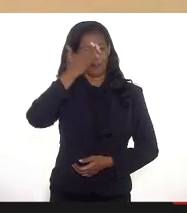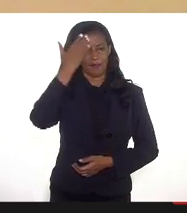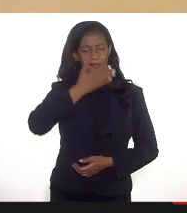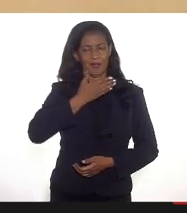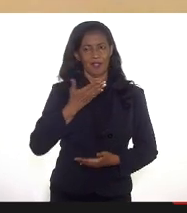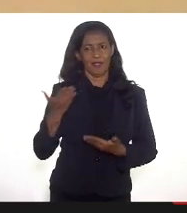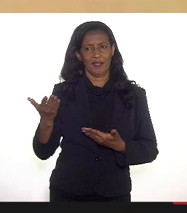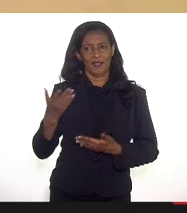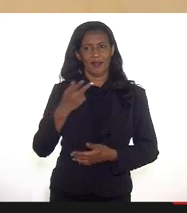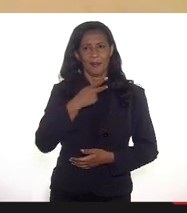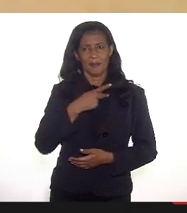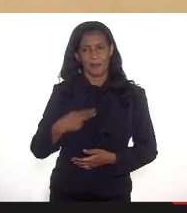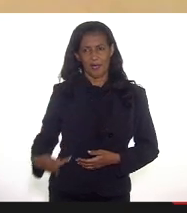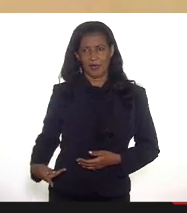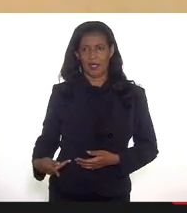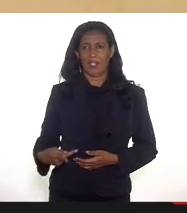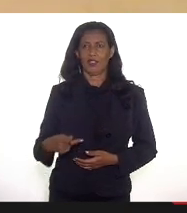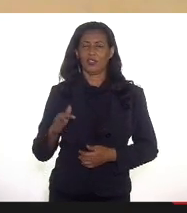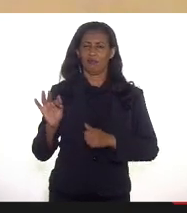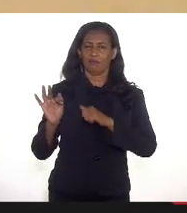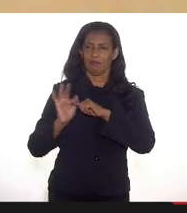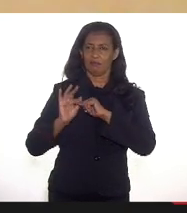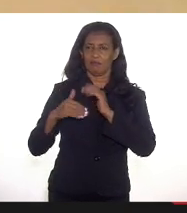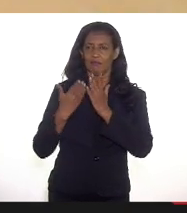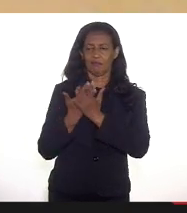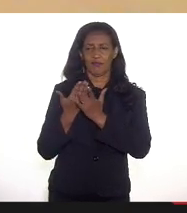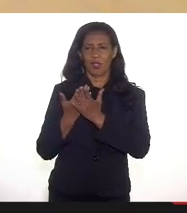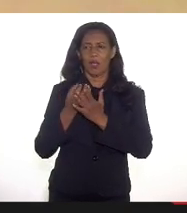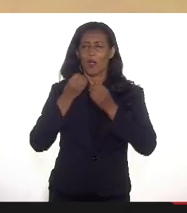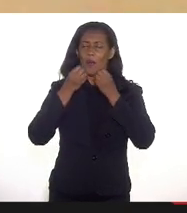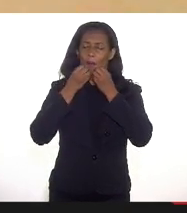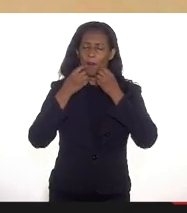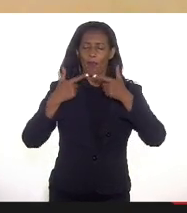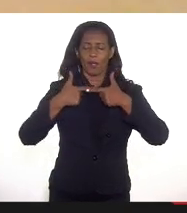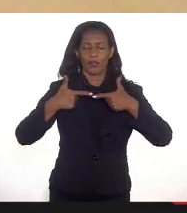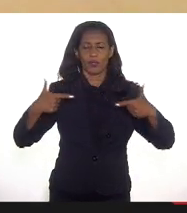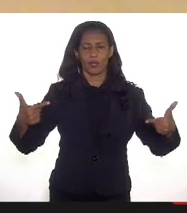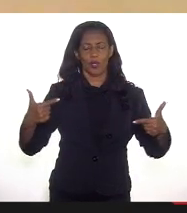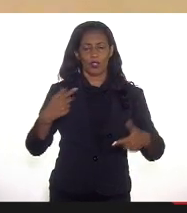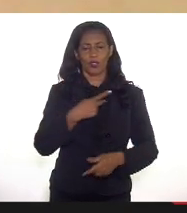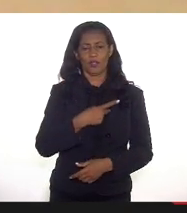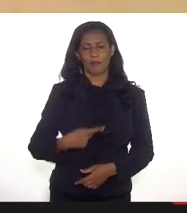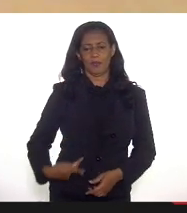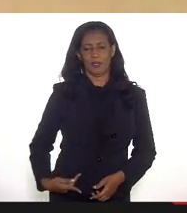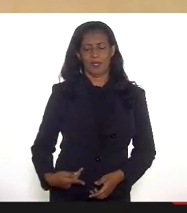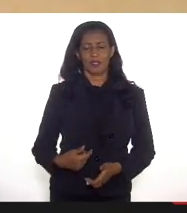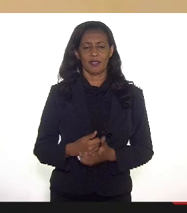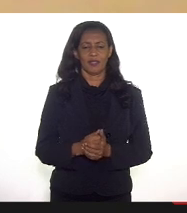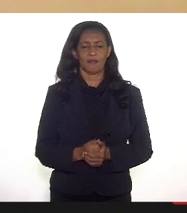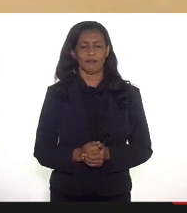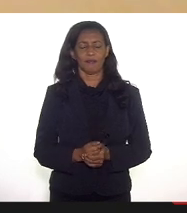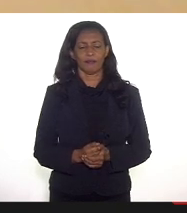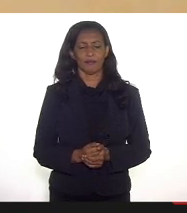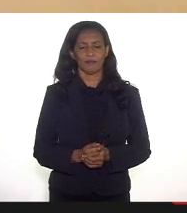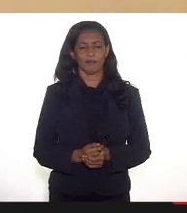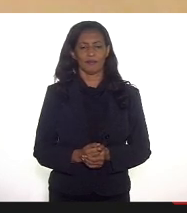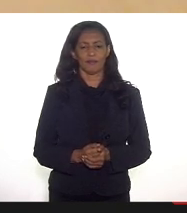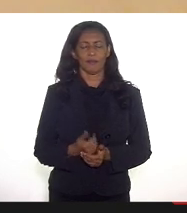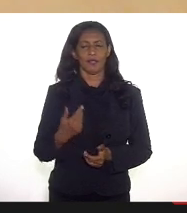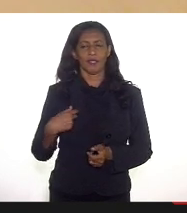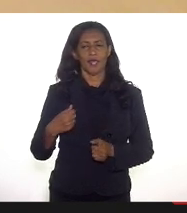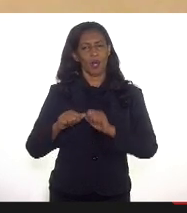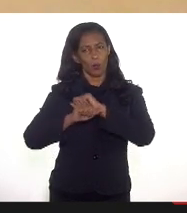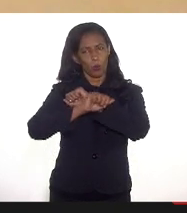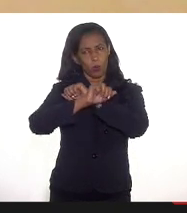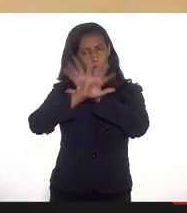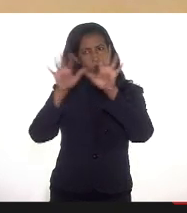da presidência da FAETEC. Desejamos boa sorte a essa presidência. E quero deixar aqui claro,